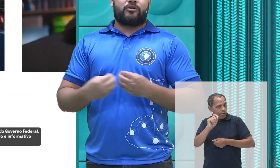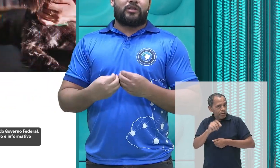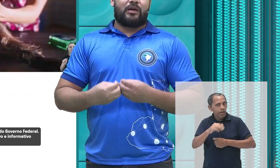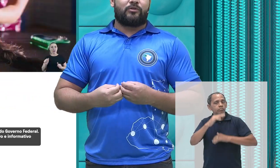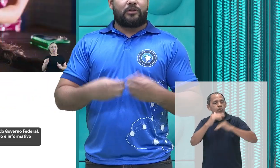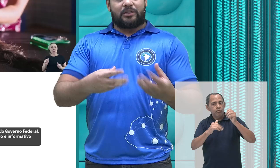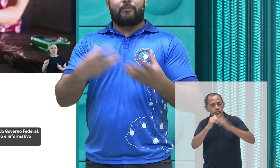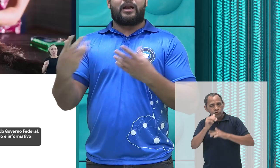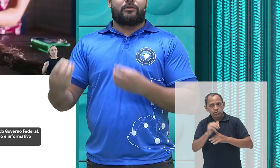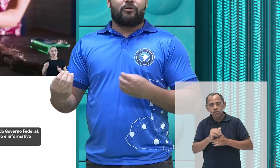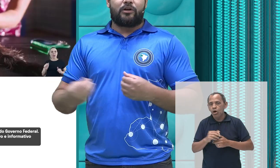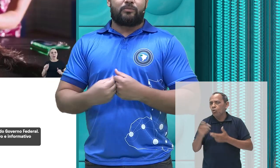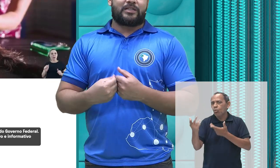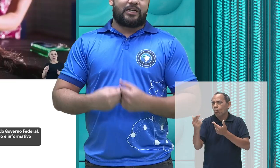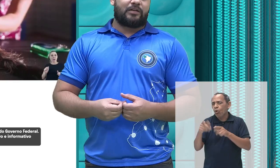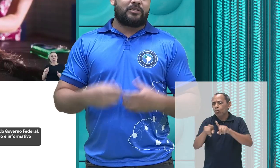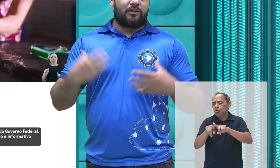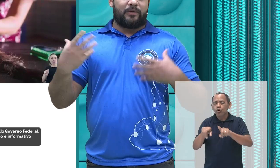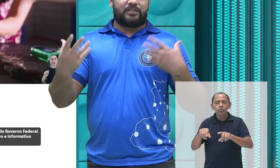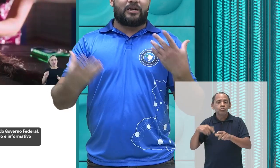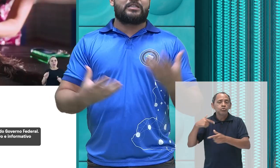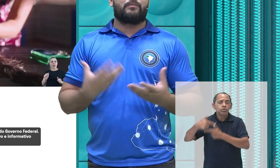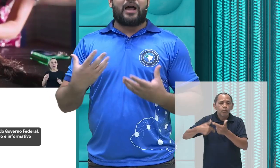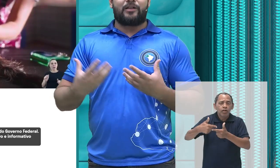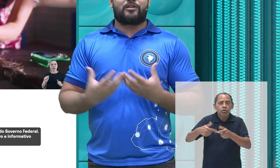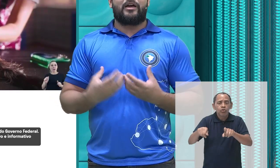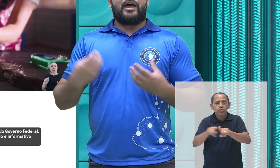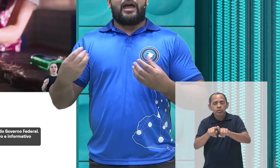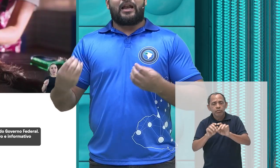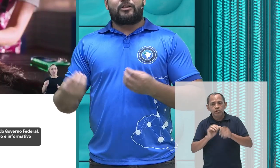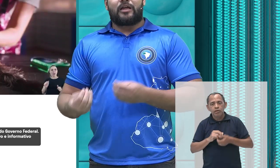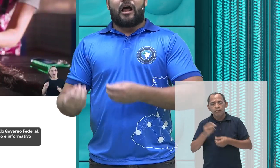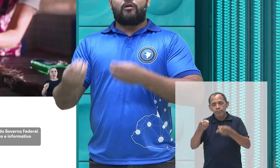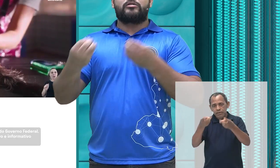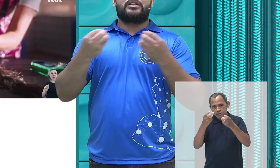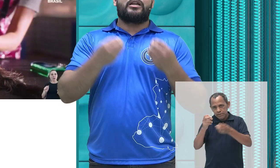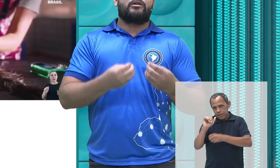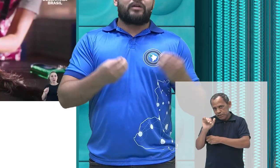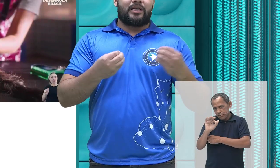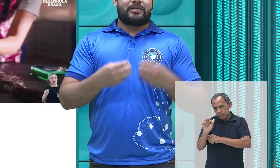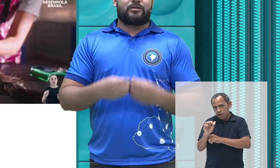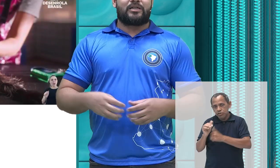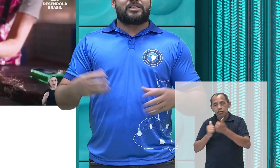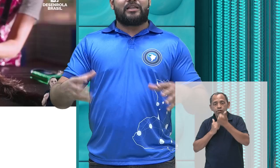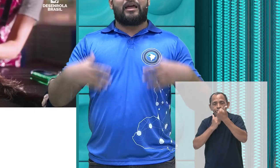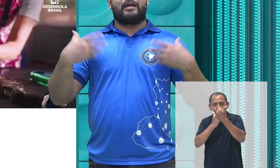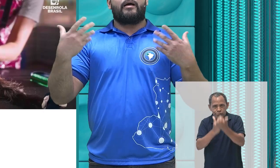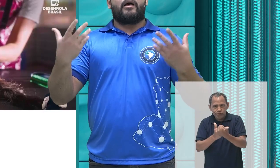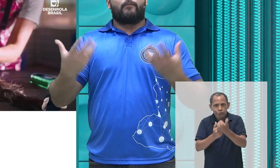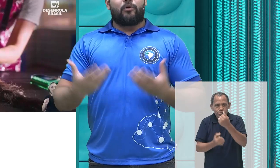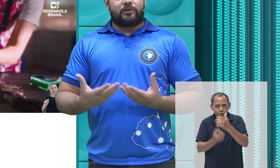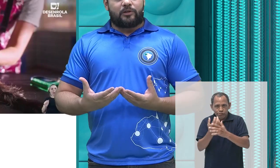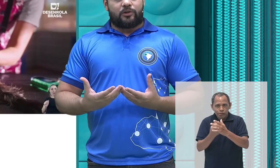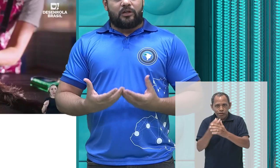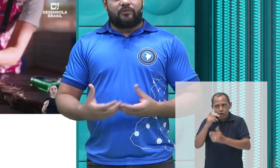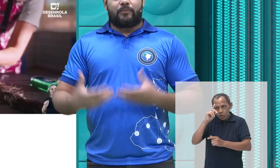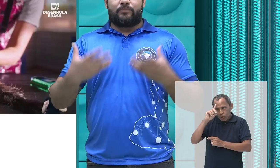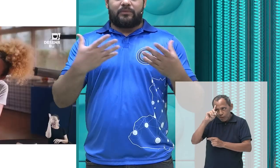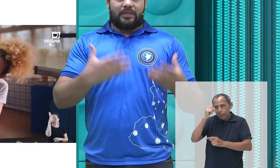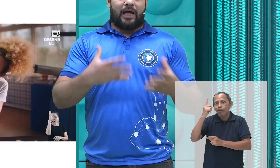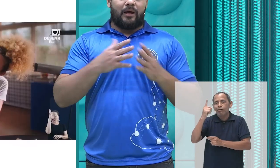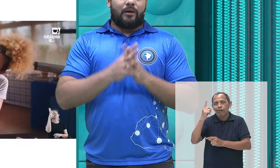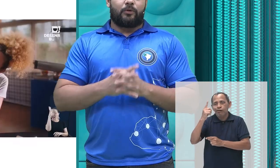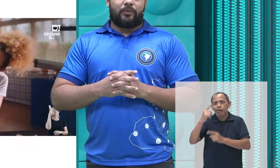outras que nós temos de trabalhadores brasileiros. Então, percebo que as imagens, elas auxiliam na criação dessa ideia